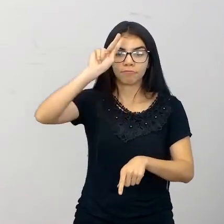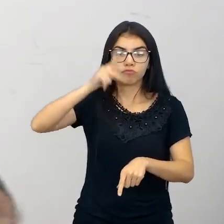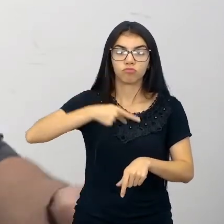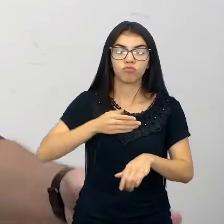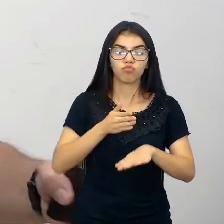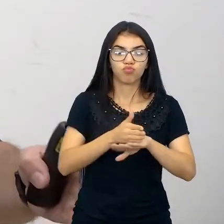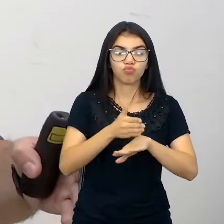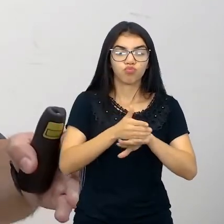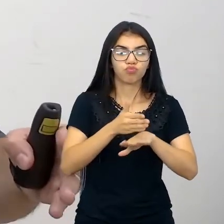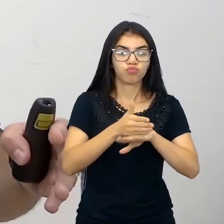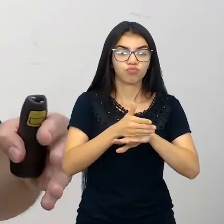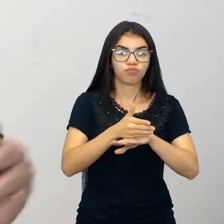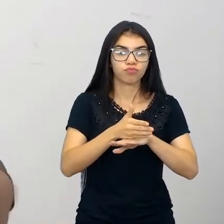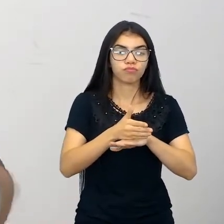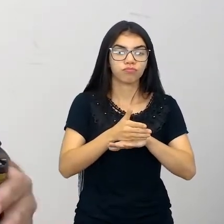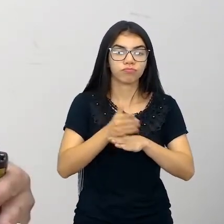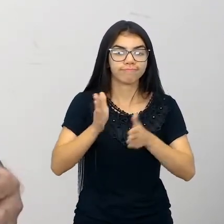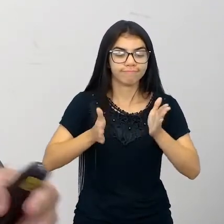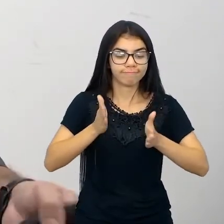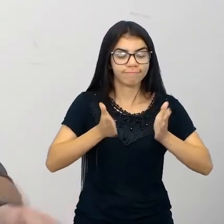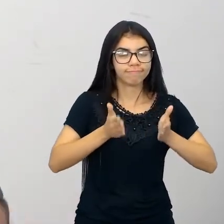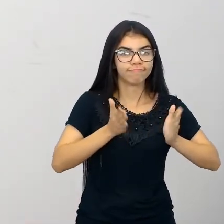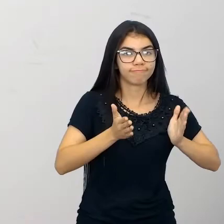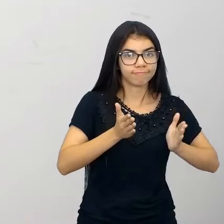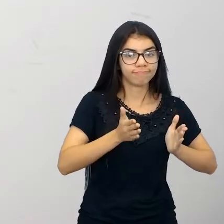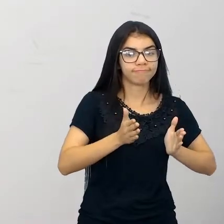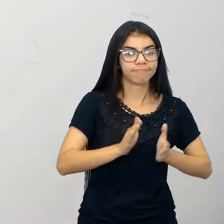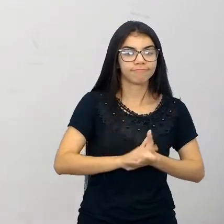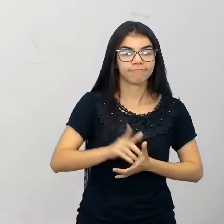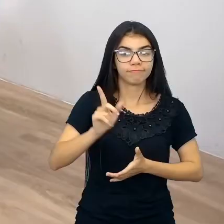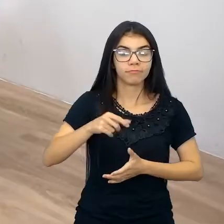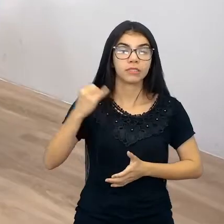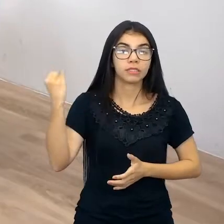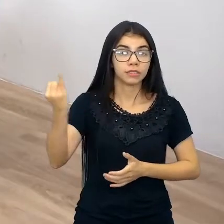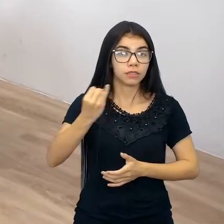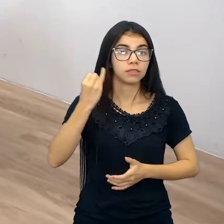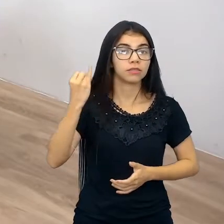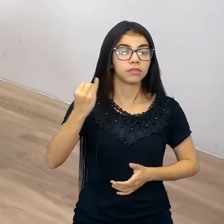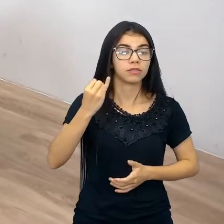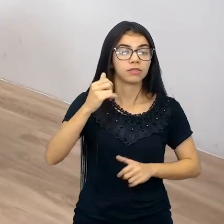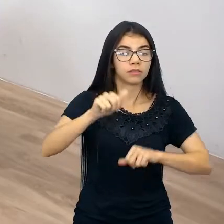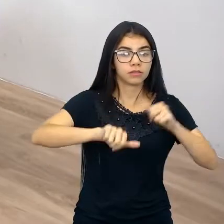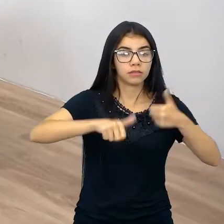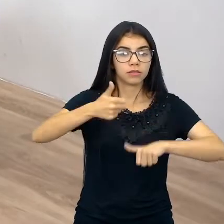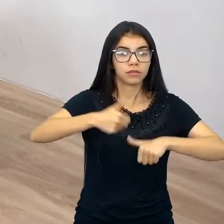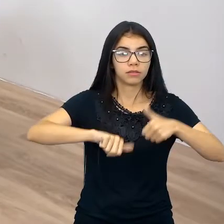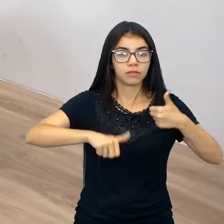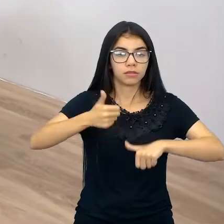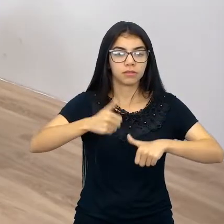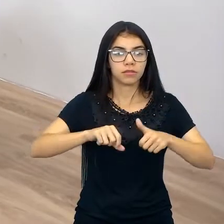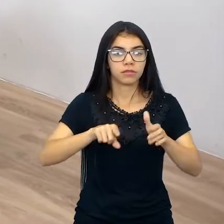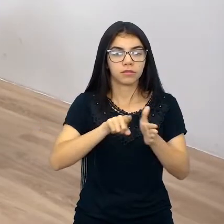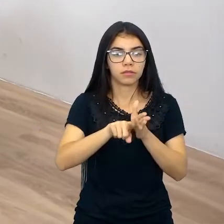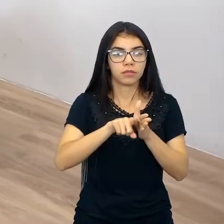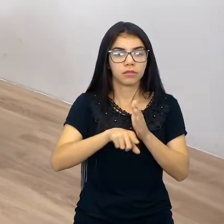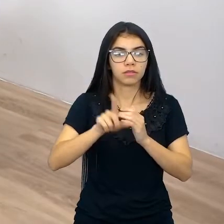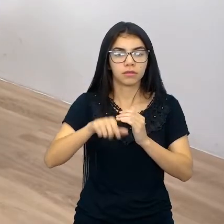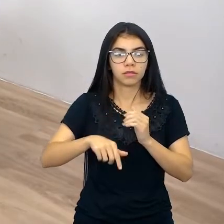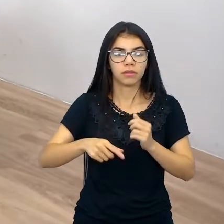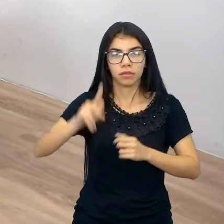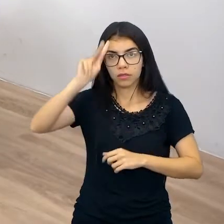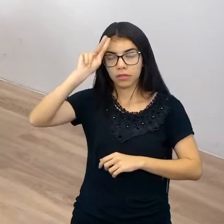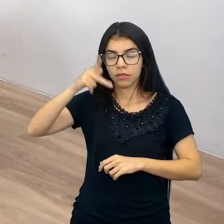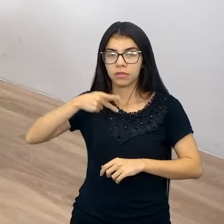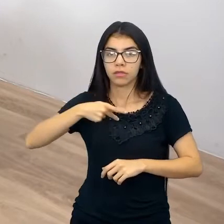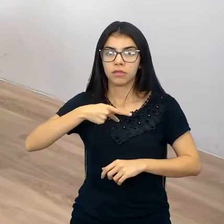ao longo de todas as atividades. Essa autoavaliação é extremamente importante, que eu estou vendo ali que logo aquelas perguntas, ela traz para uma autoavaliação,